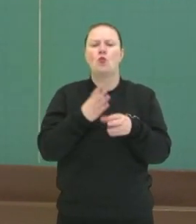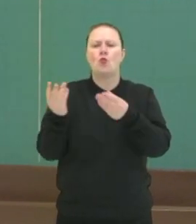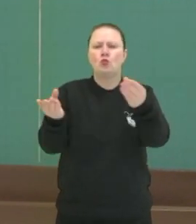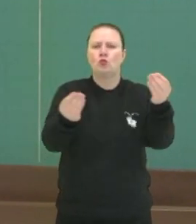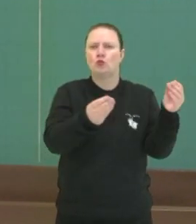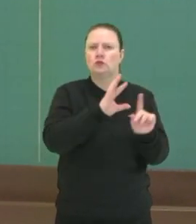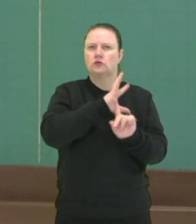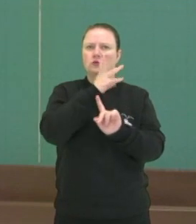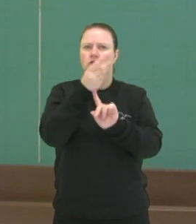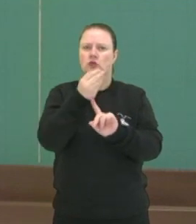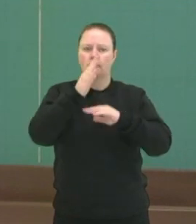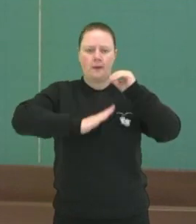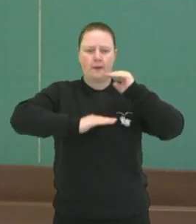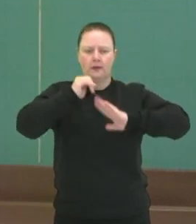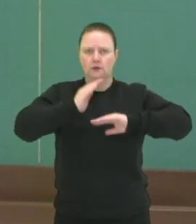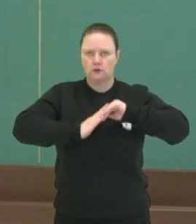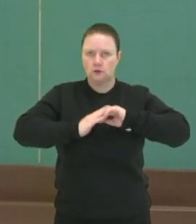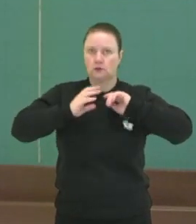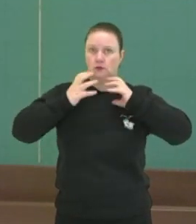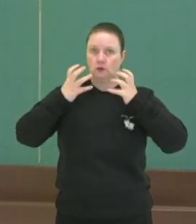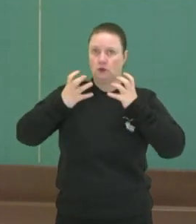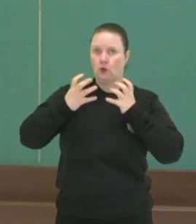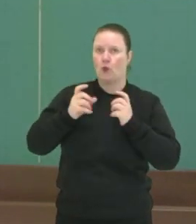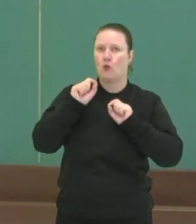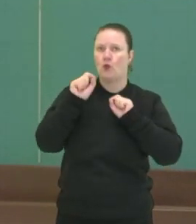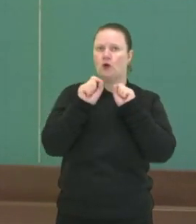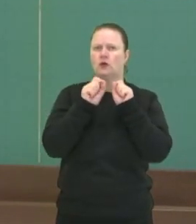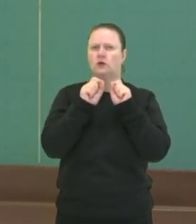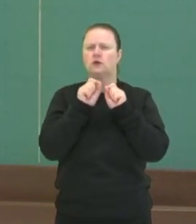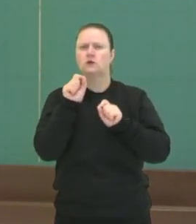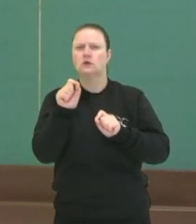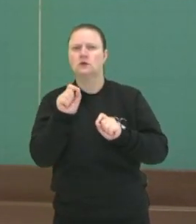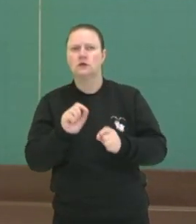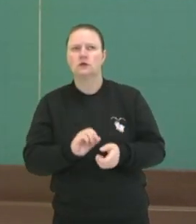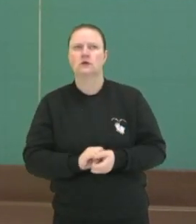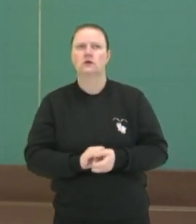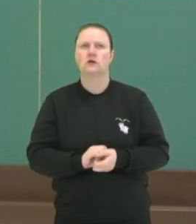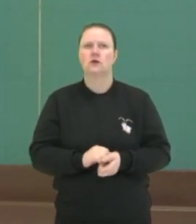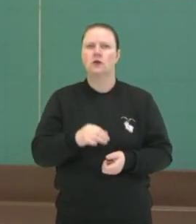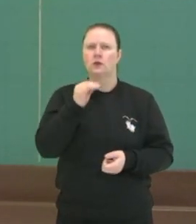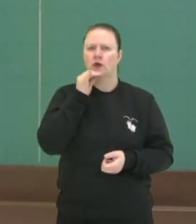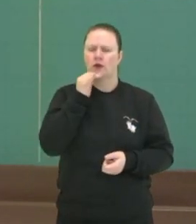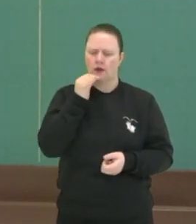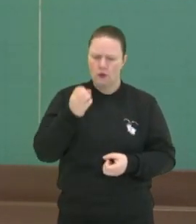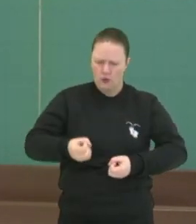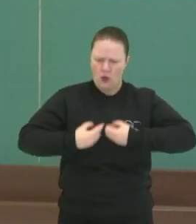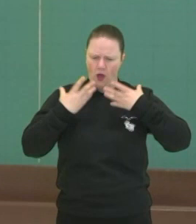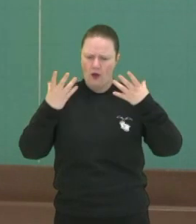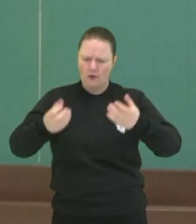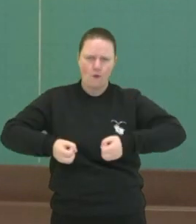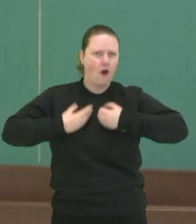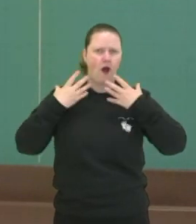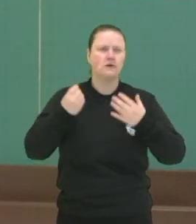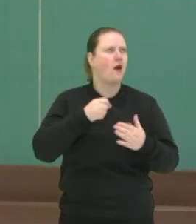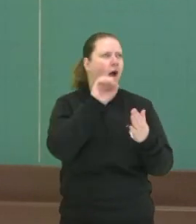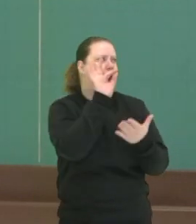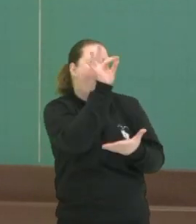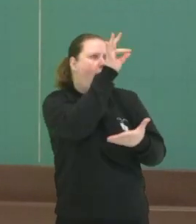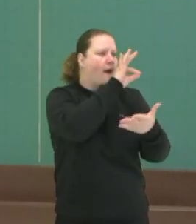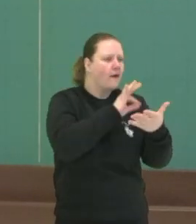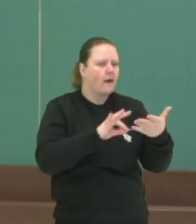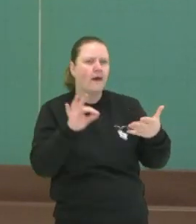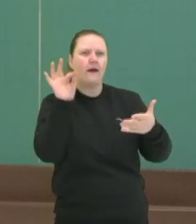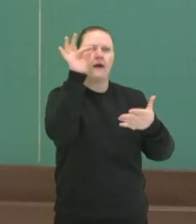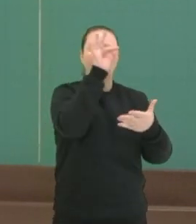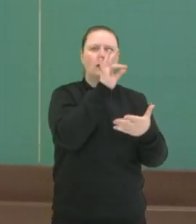isso, que era exatamente você daquele momento que você pintava livremente sem pensar muito. Você deixava vir lá de dentro e ia fazendo, pintando. Quando